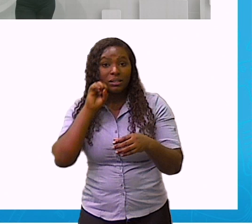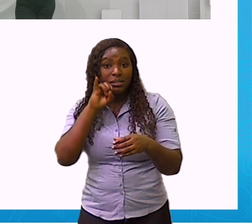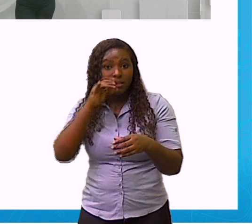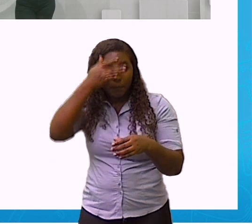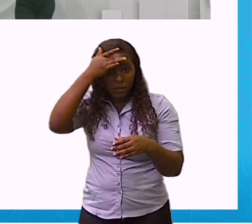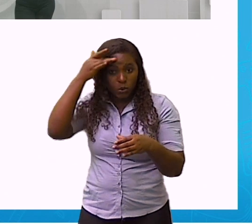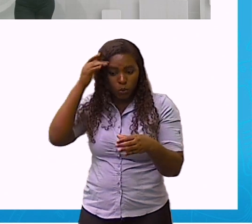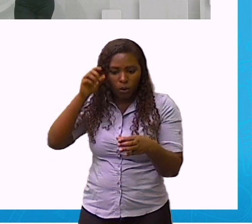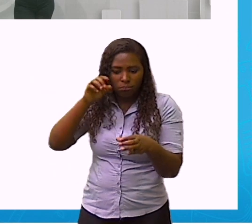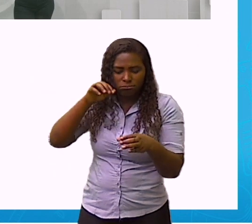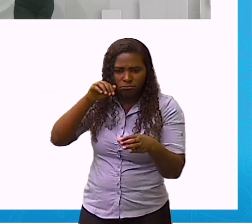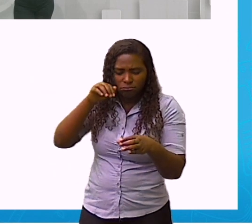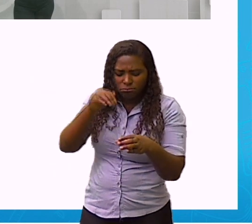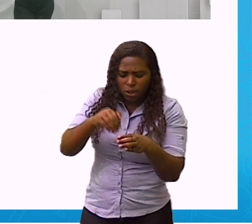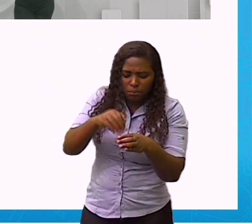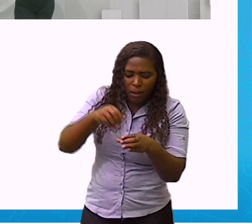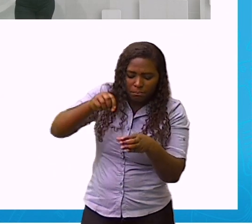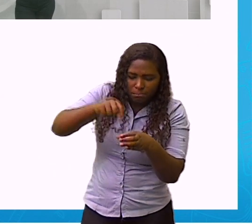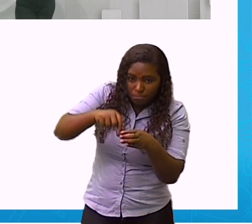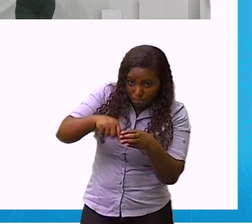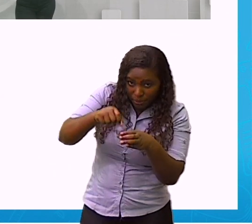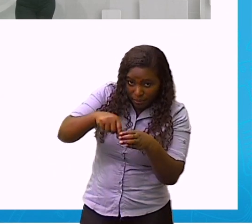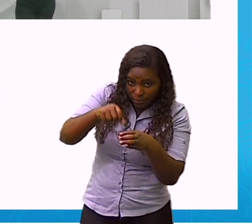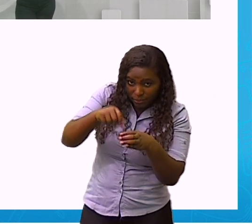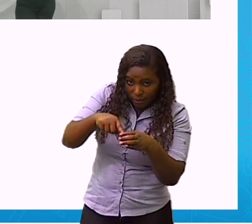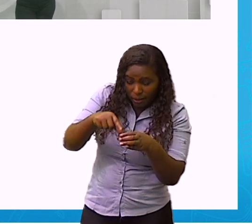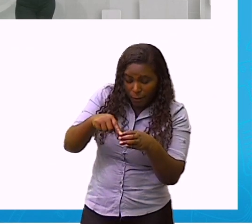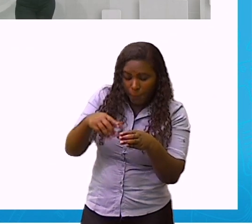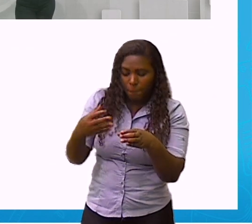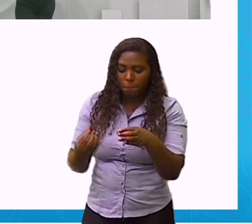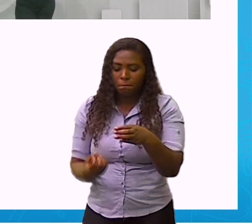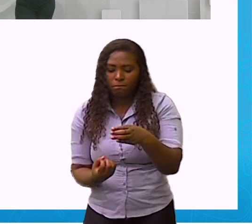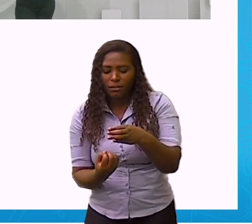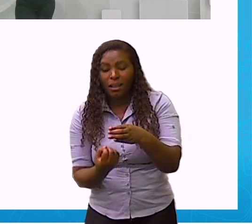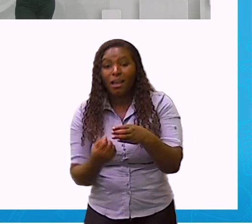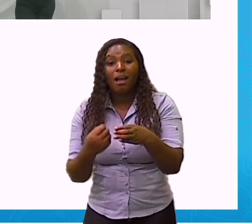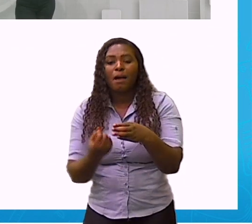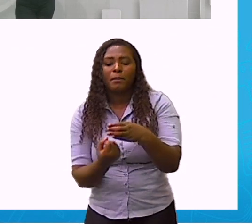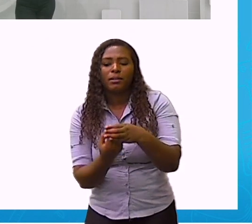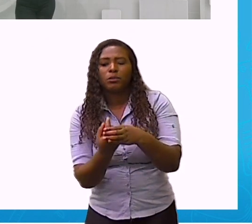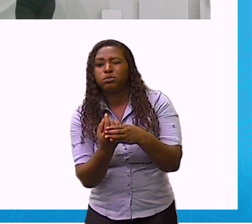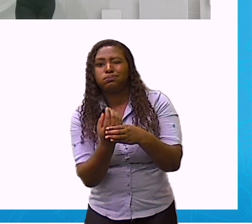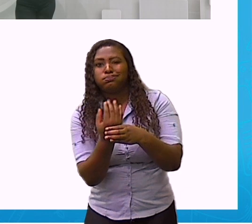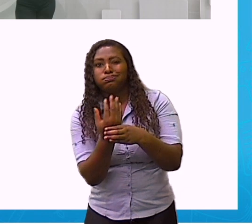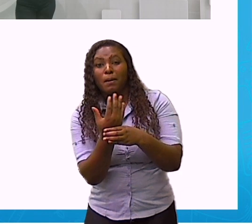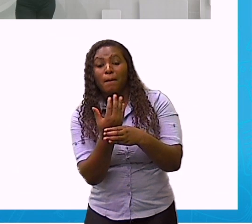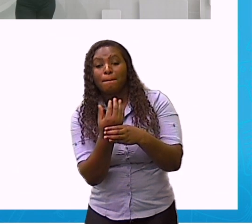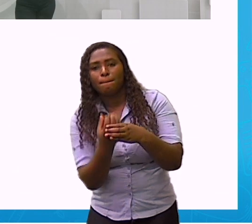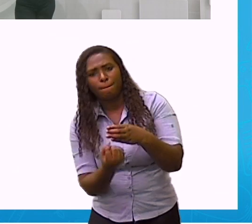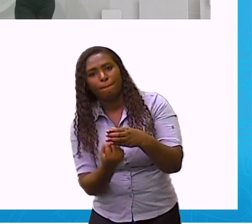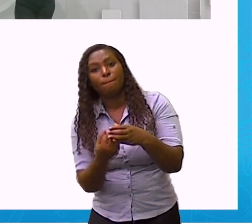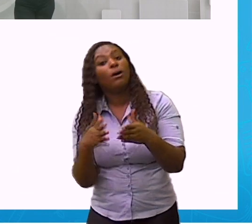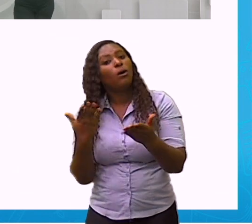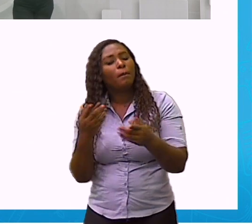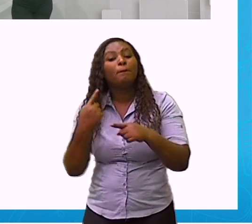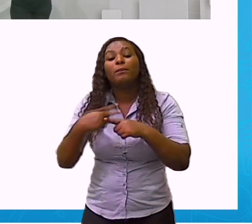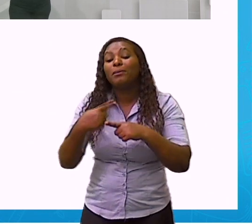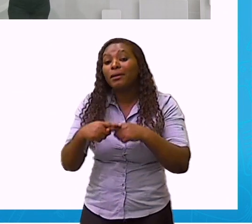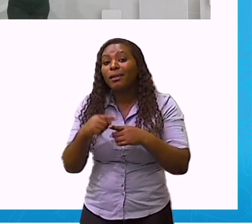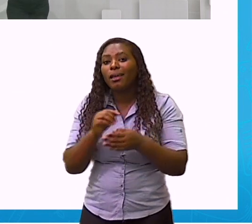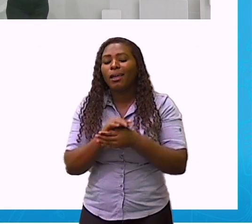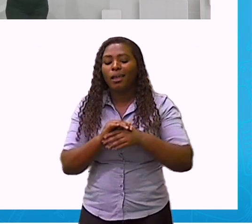A composição química do solo foi alterada e não se sabe de que forma ou